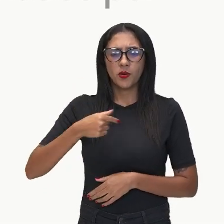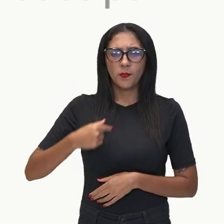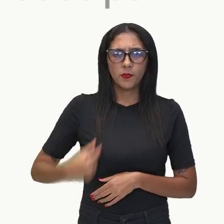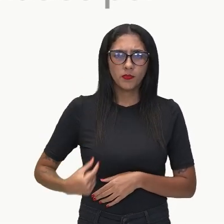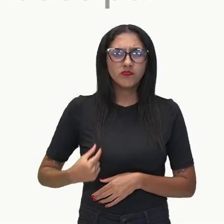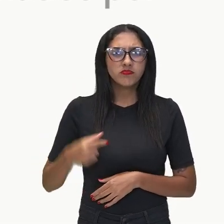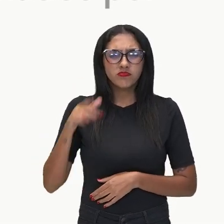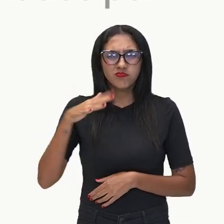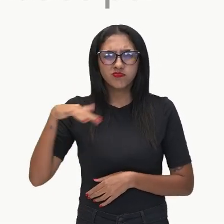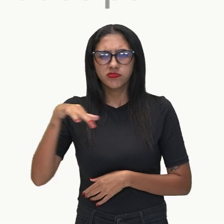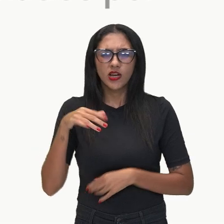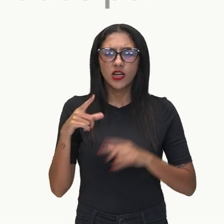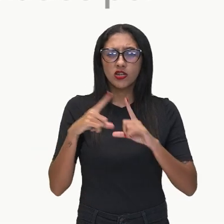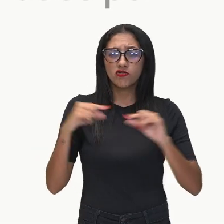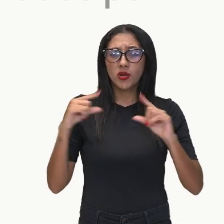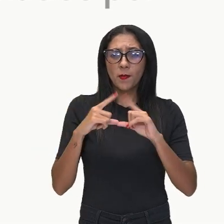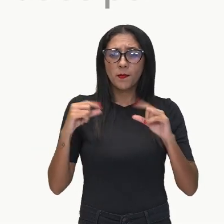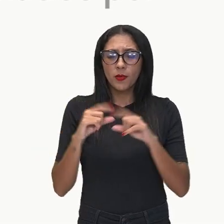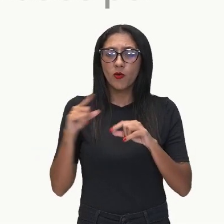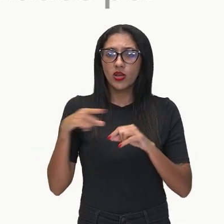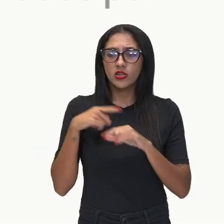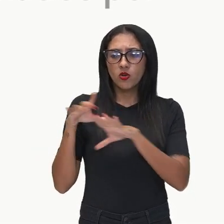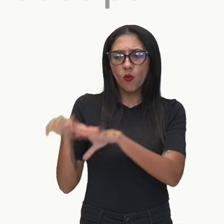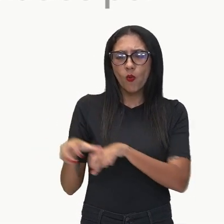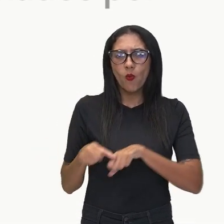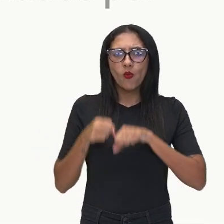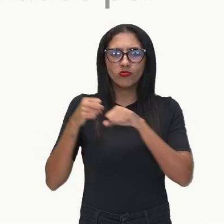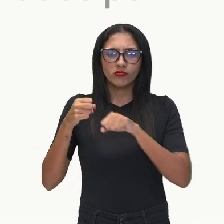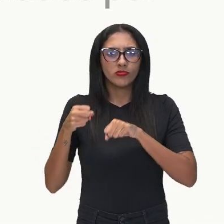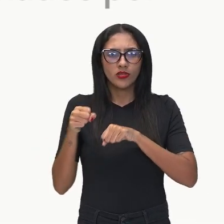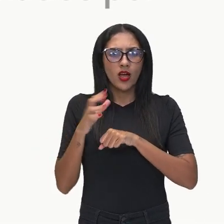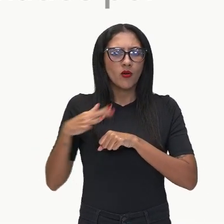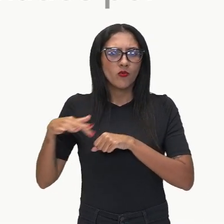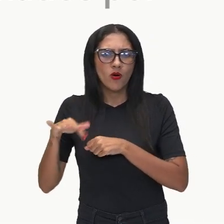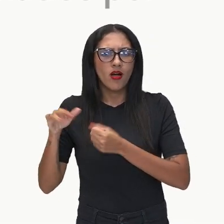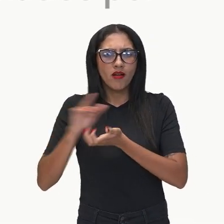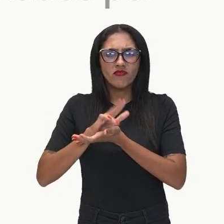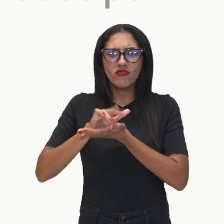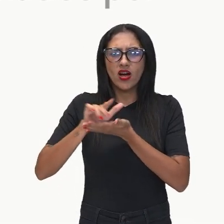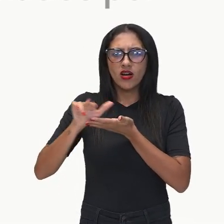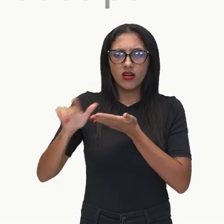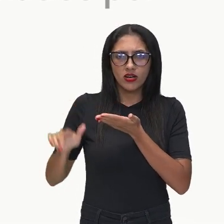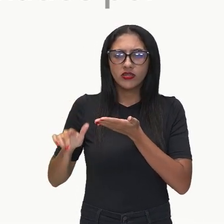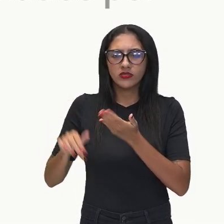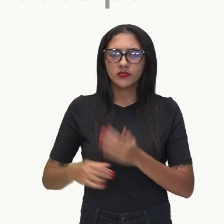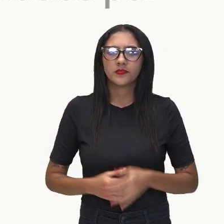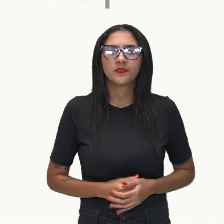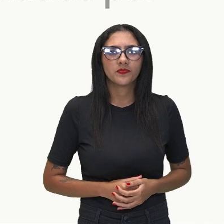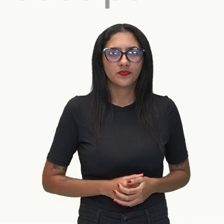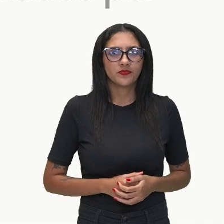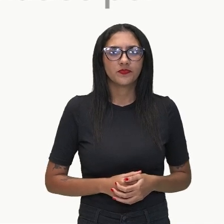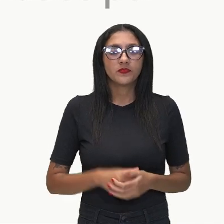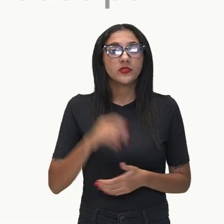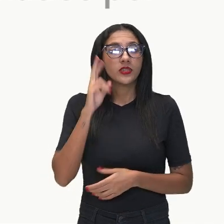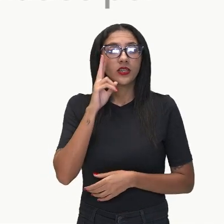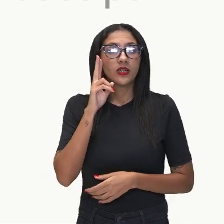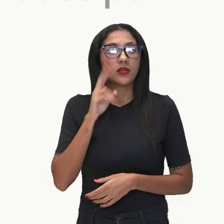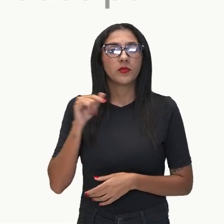que eram dominados por britânicos, franceses e holandeses. Lembrando, isso ocorreu